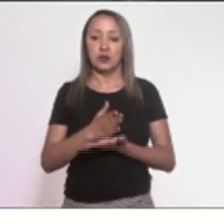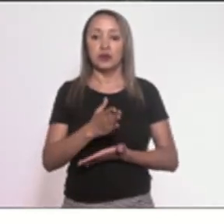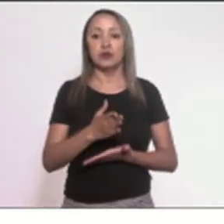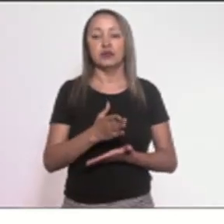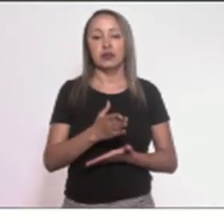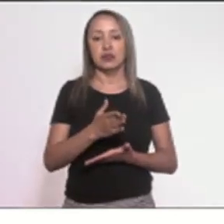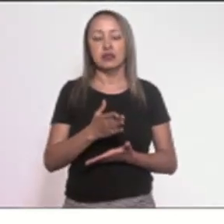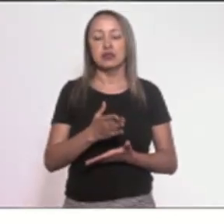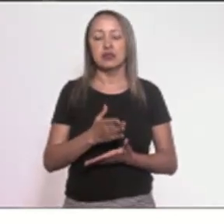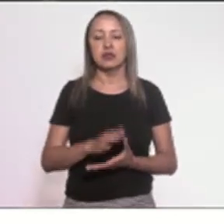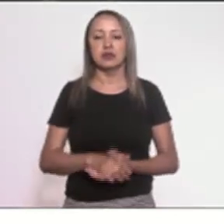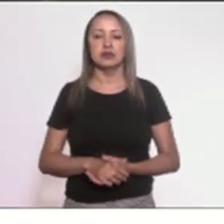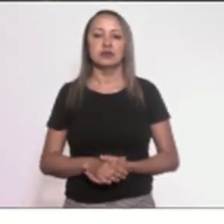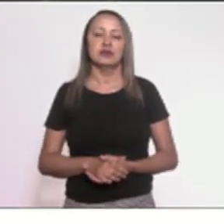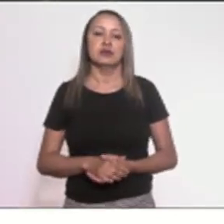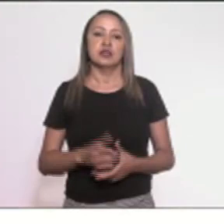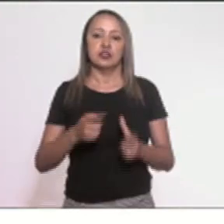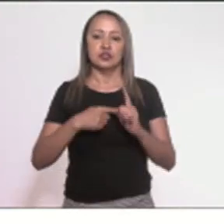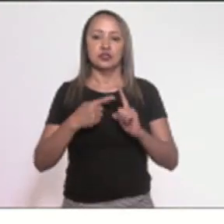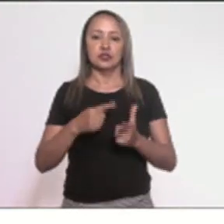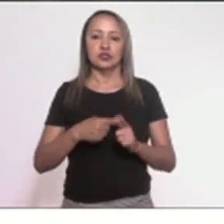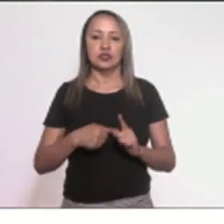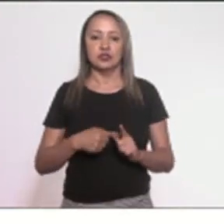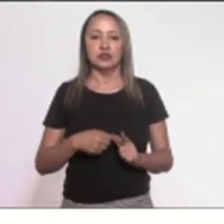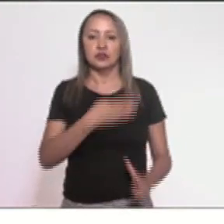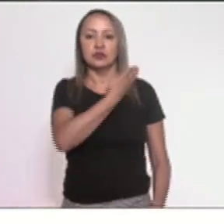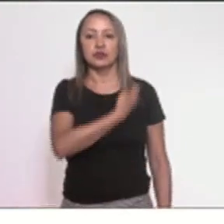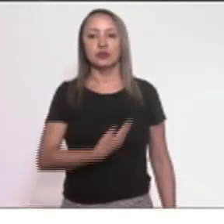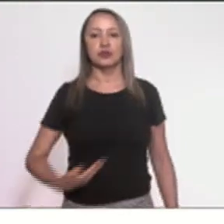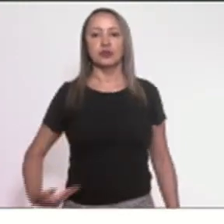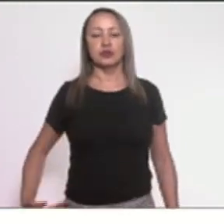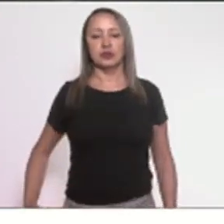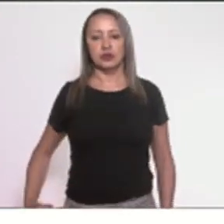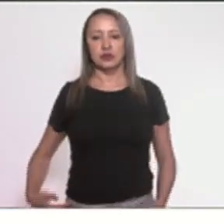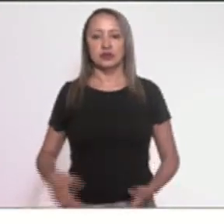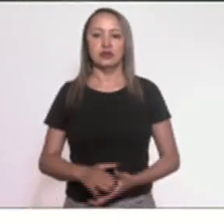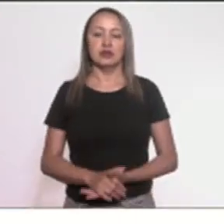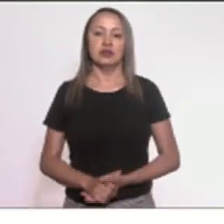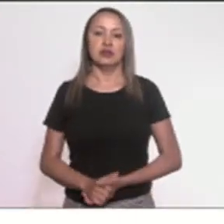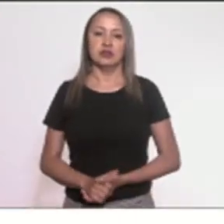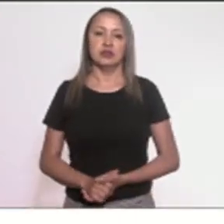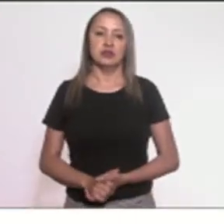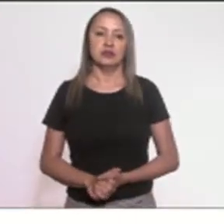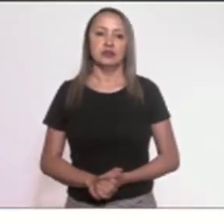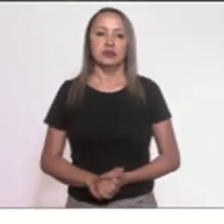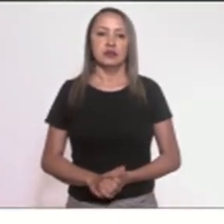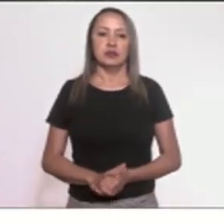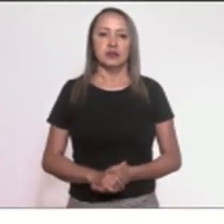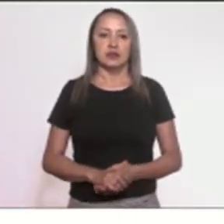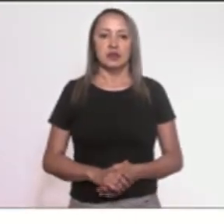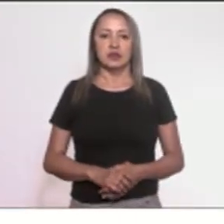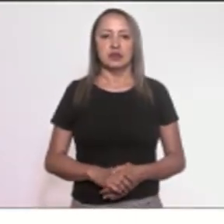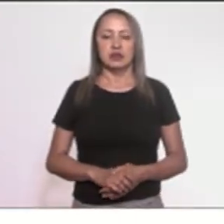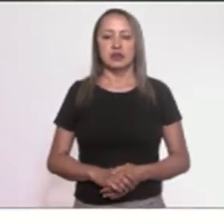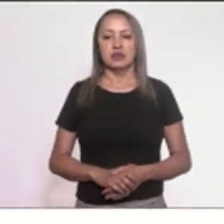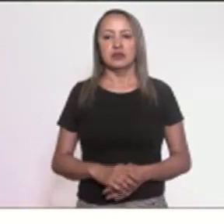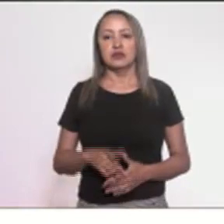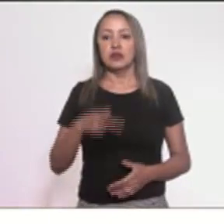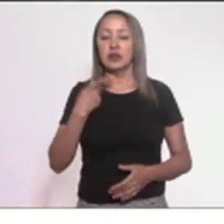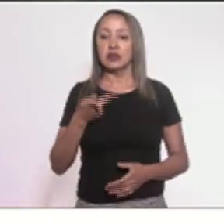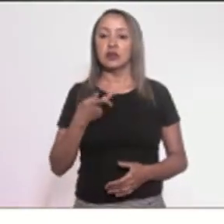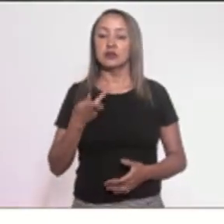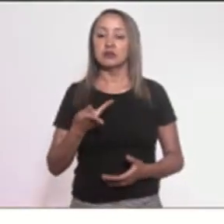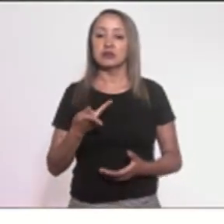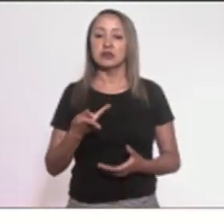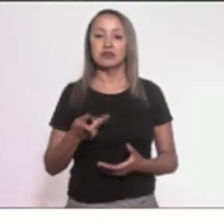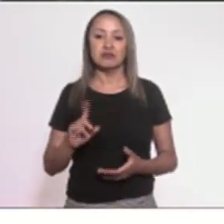de 2018. O Tribunal de Contas do Estado já recomendou à Comissão de Orçamento a rejeição dessas